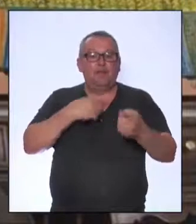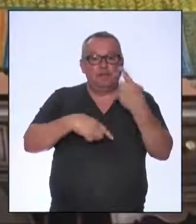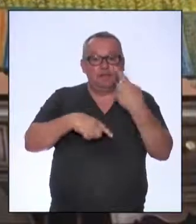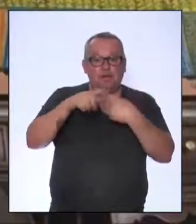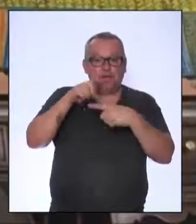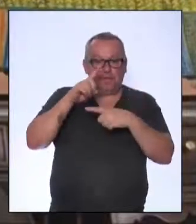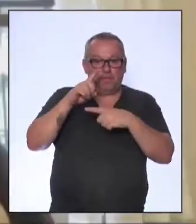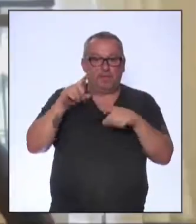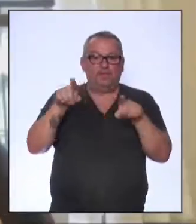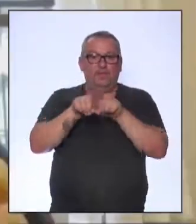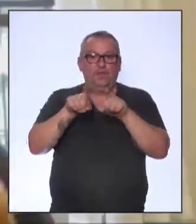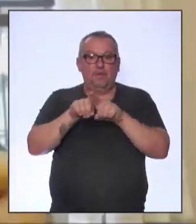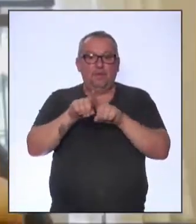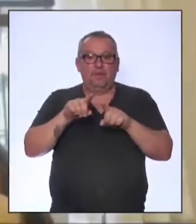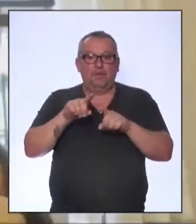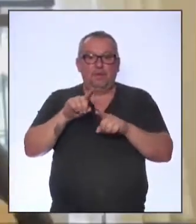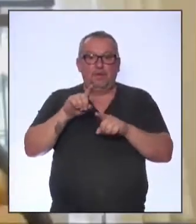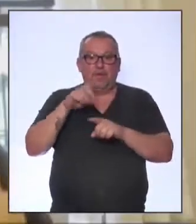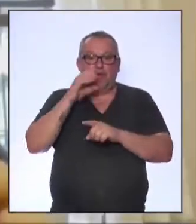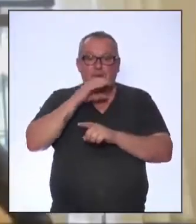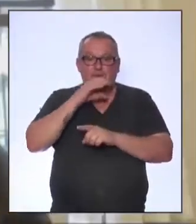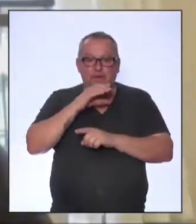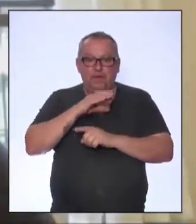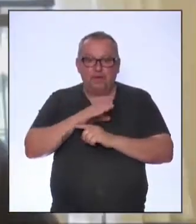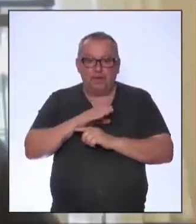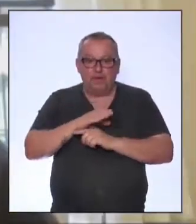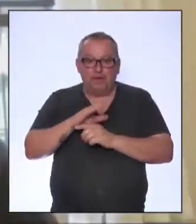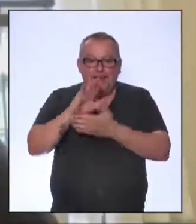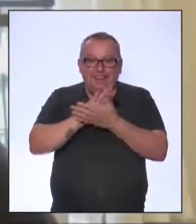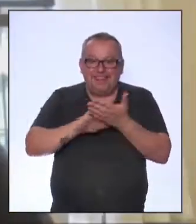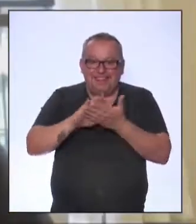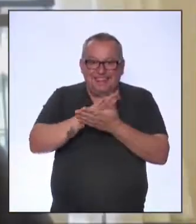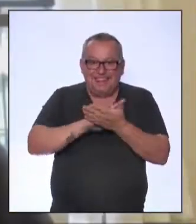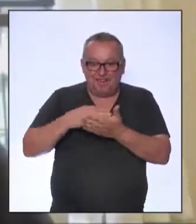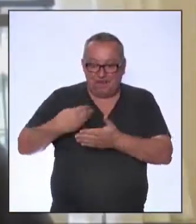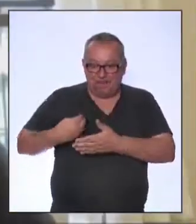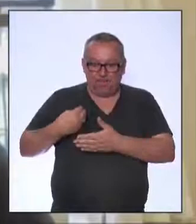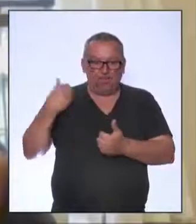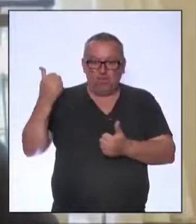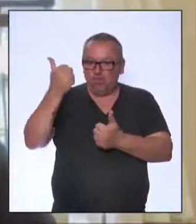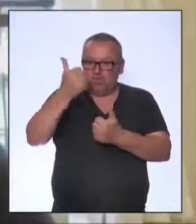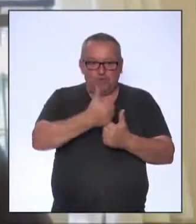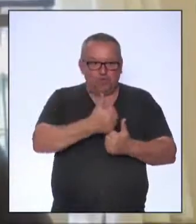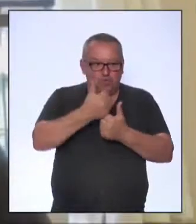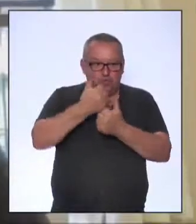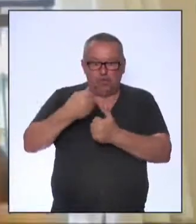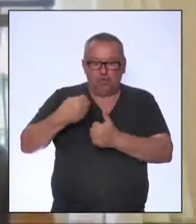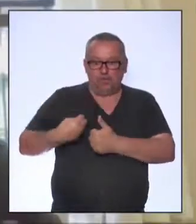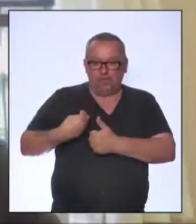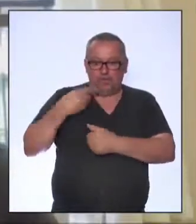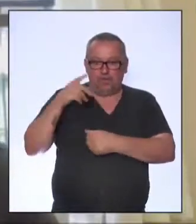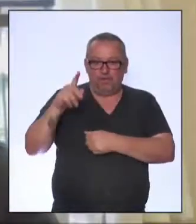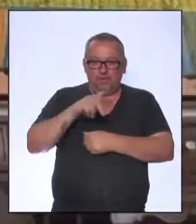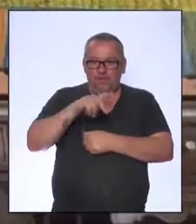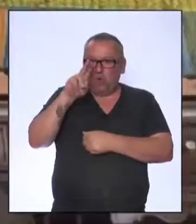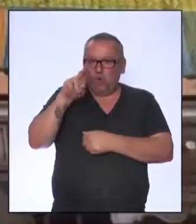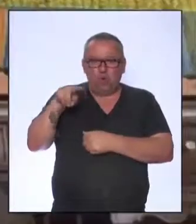transformações. Nada, Raquel, só interrompendo, nada substitui a presença de um professor, jamais.